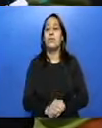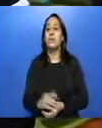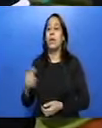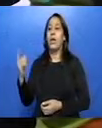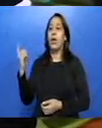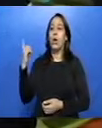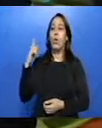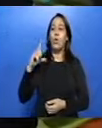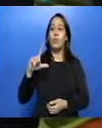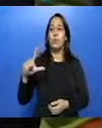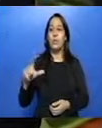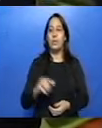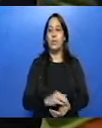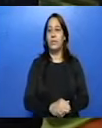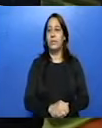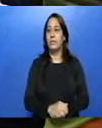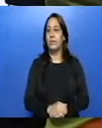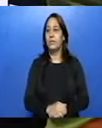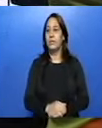Conseguir,